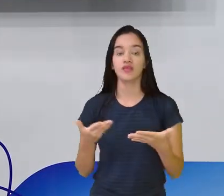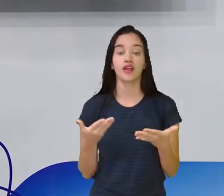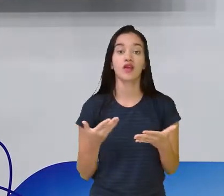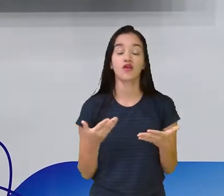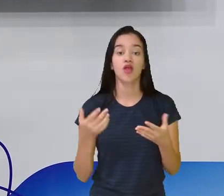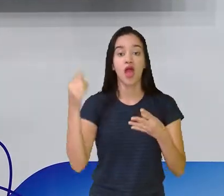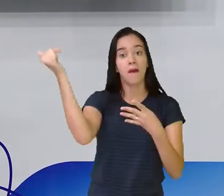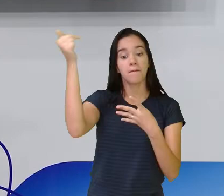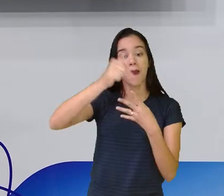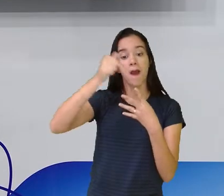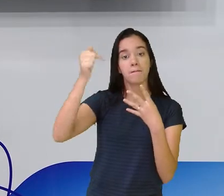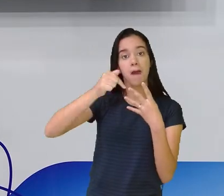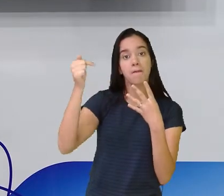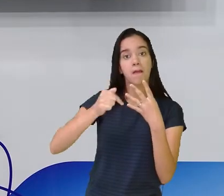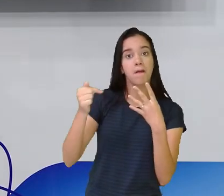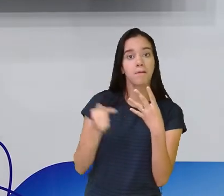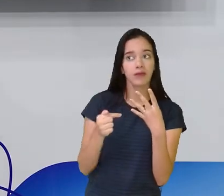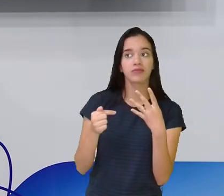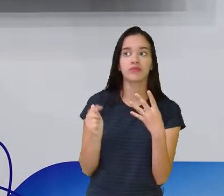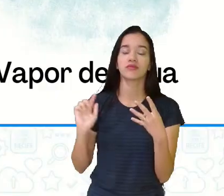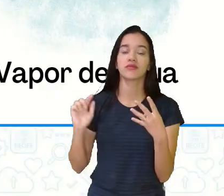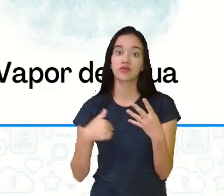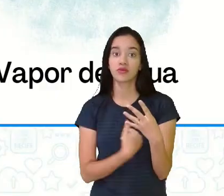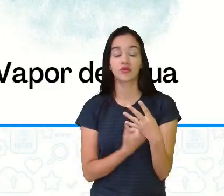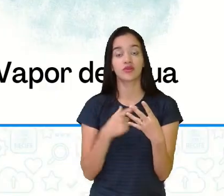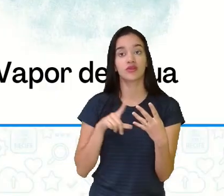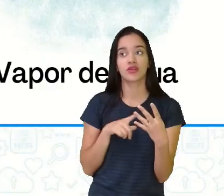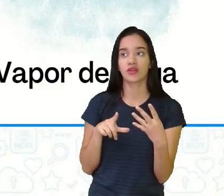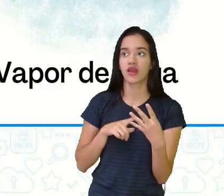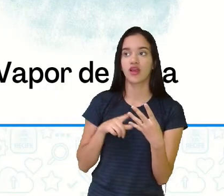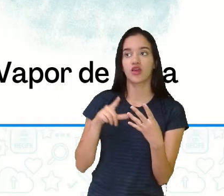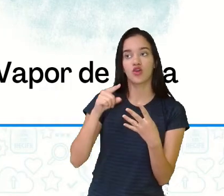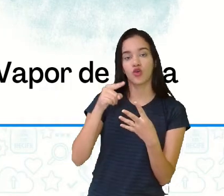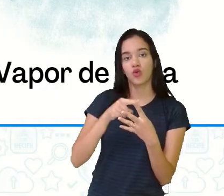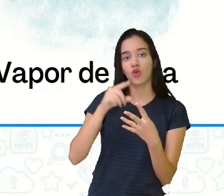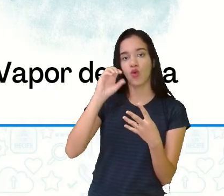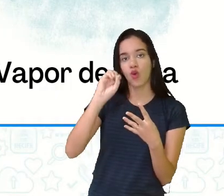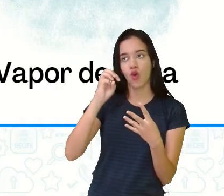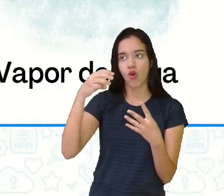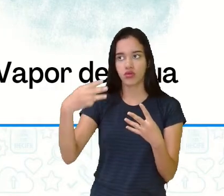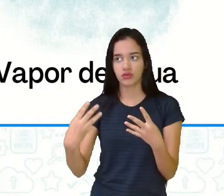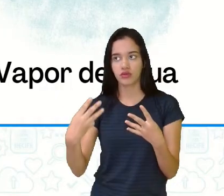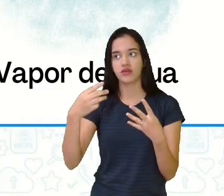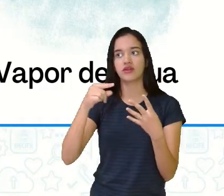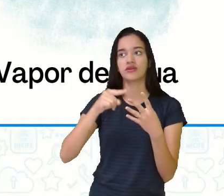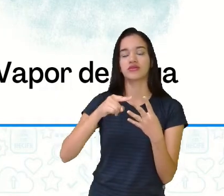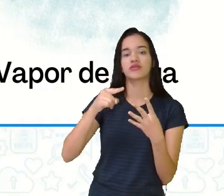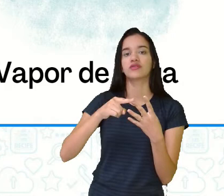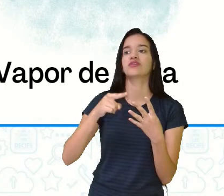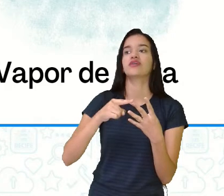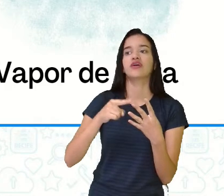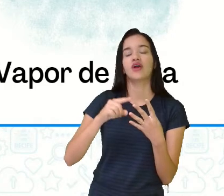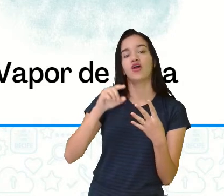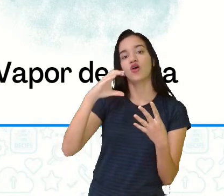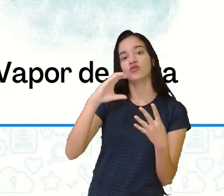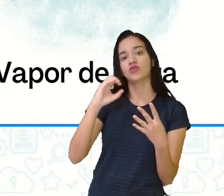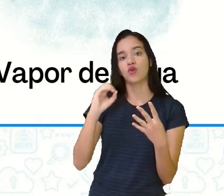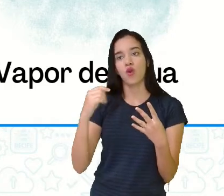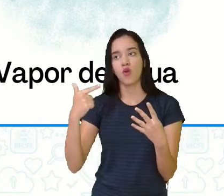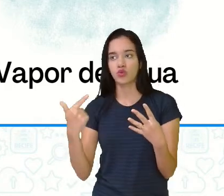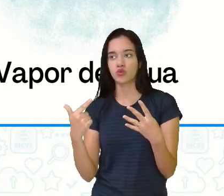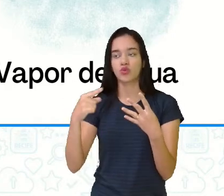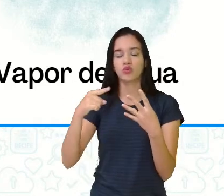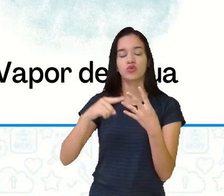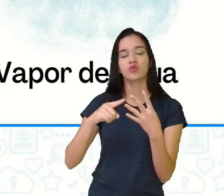gases, professora Sinara, do efeito estufa? A gente tem o ozônio, a gente tem o dióxido de carbono, a gente tem o gás